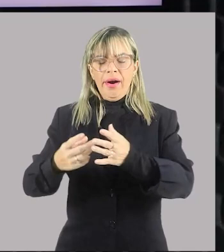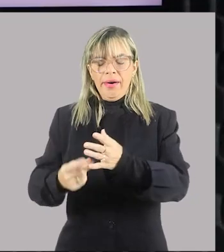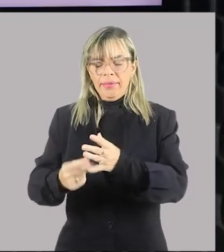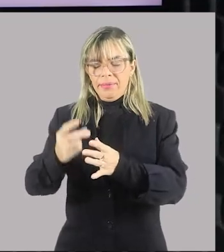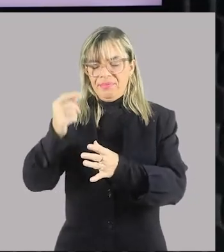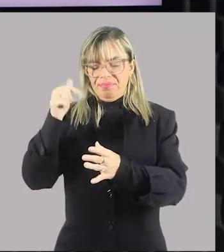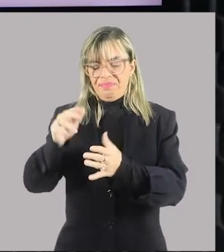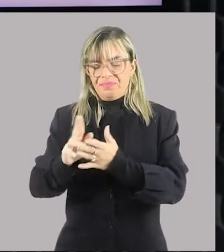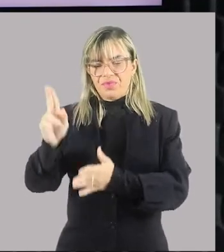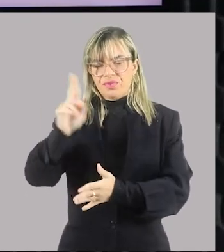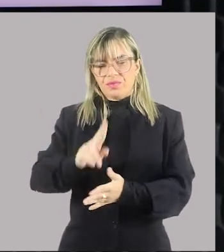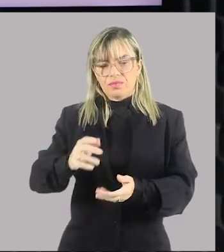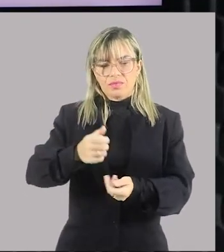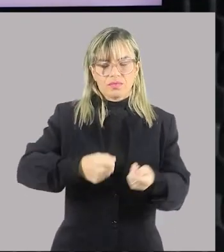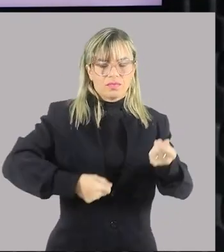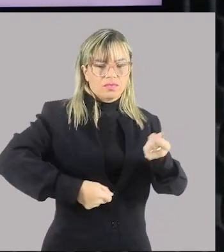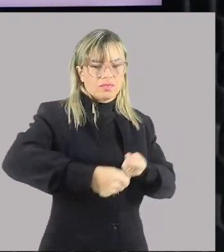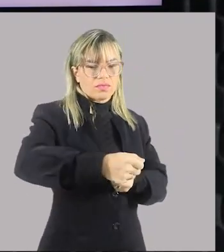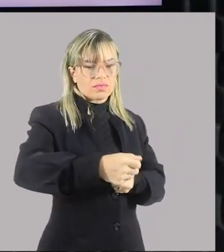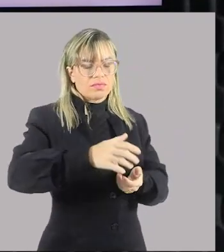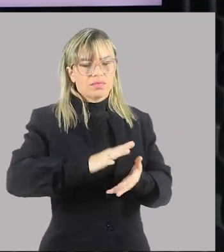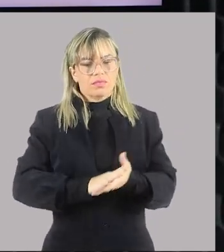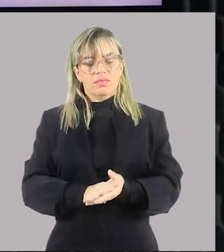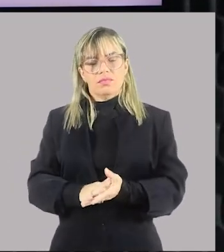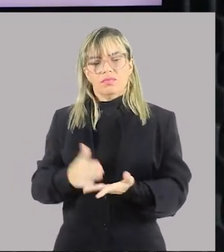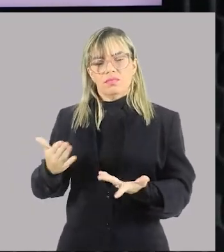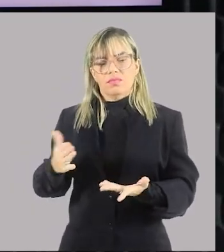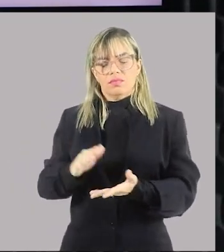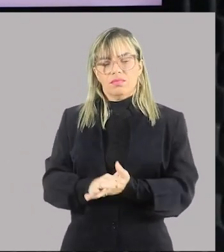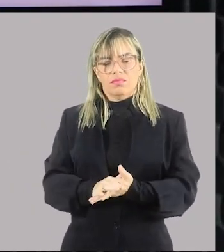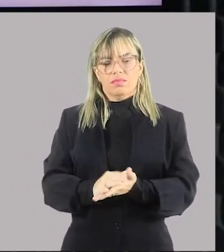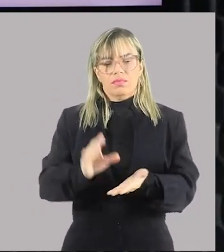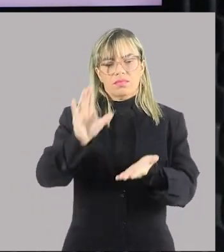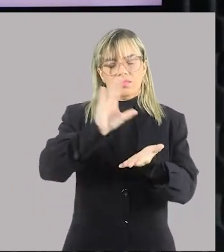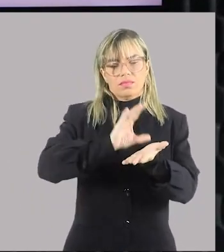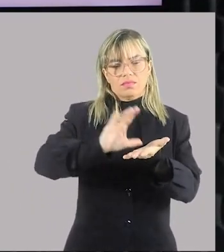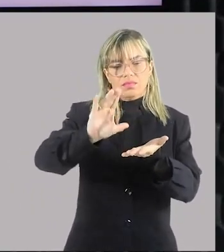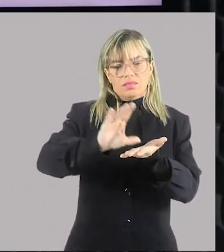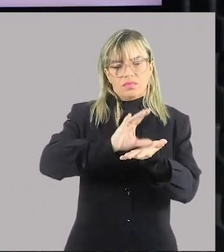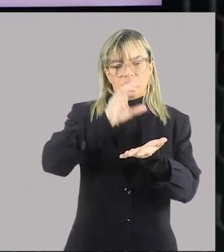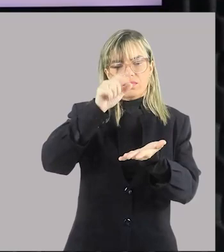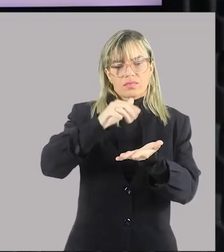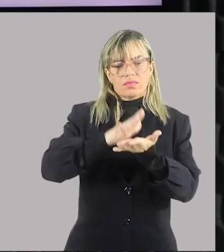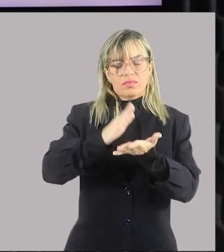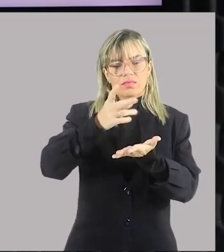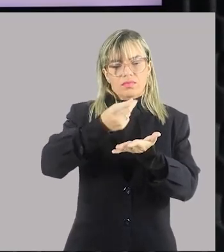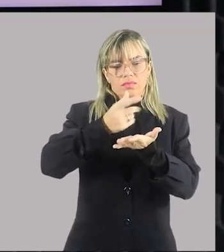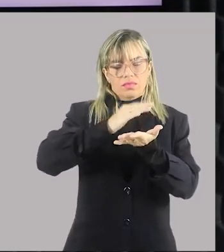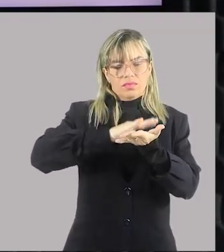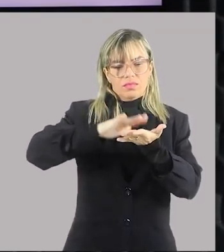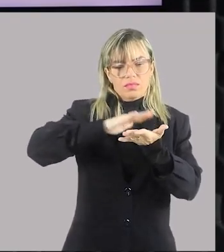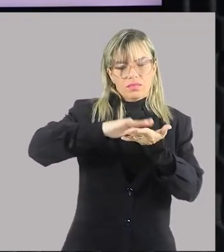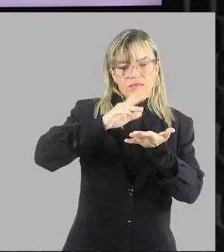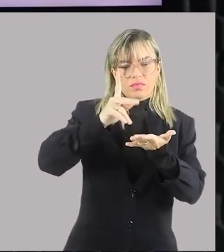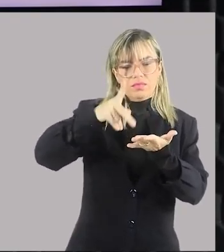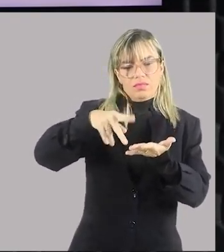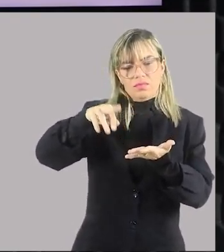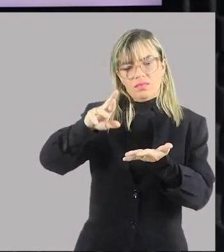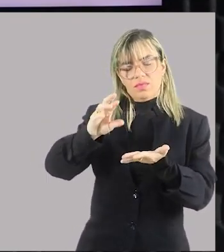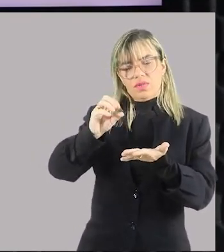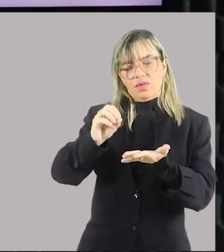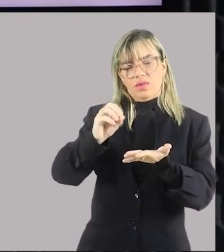de uso e de troca. Só para deixar bem claro. O capital ele pode ser produtivo ou ele pode